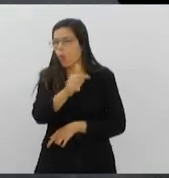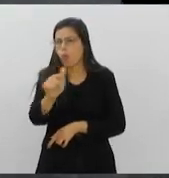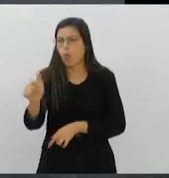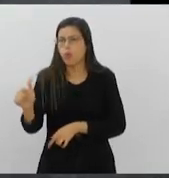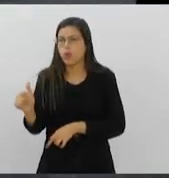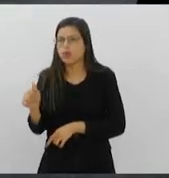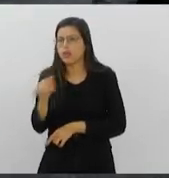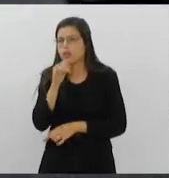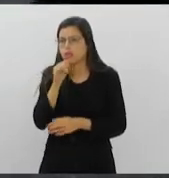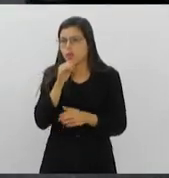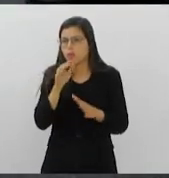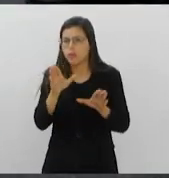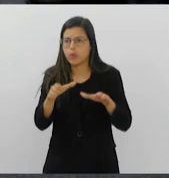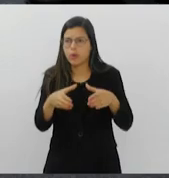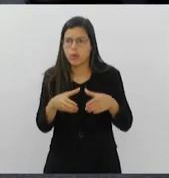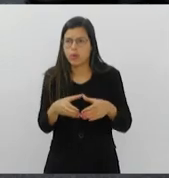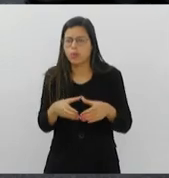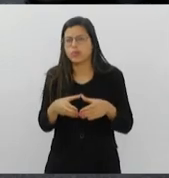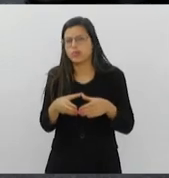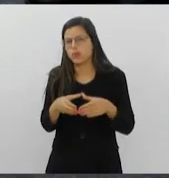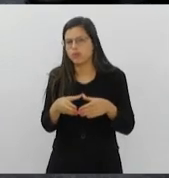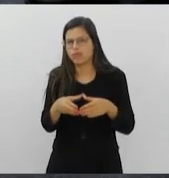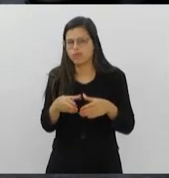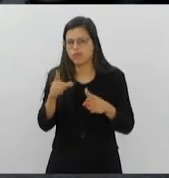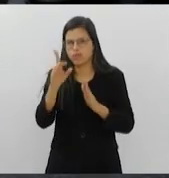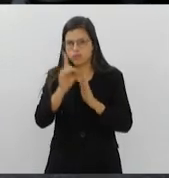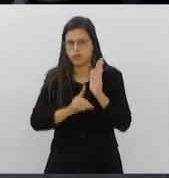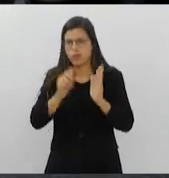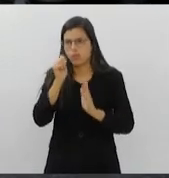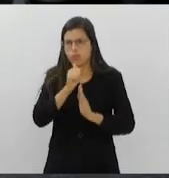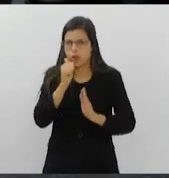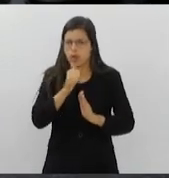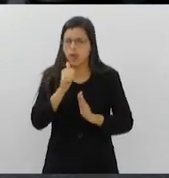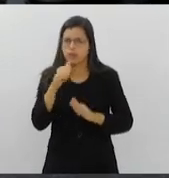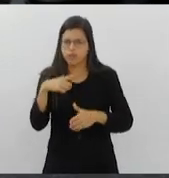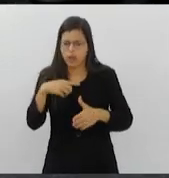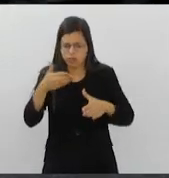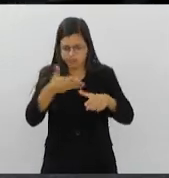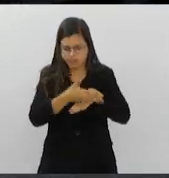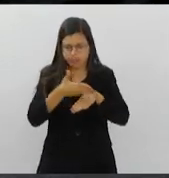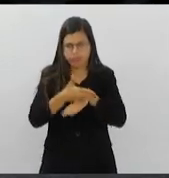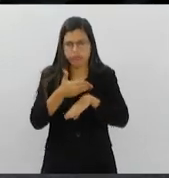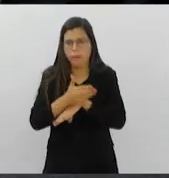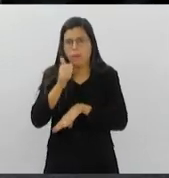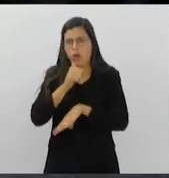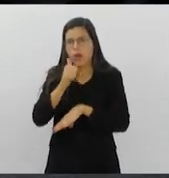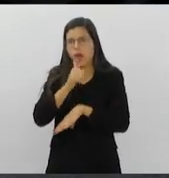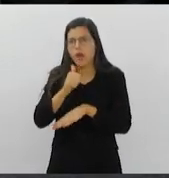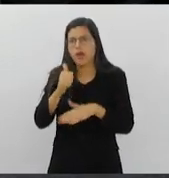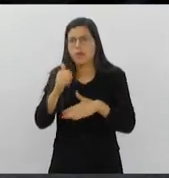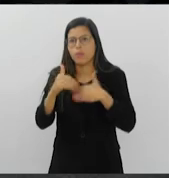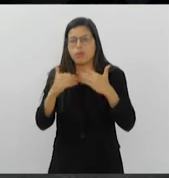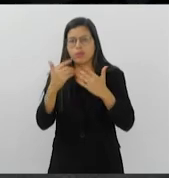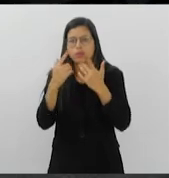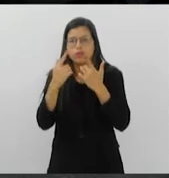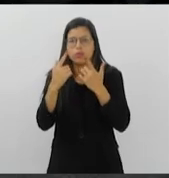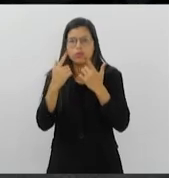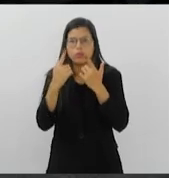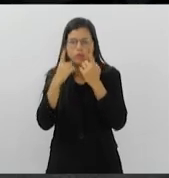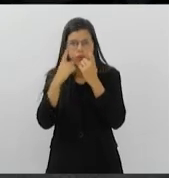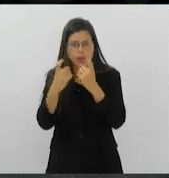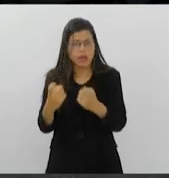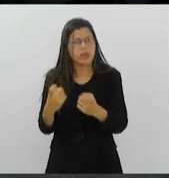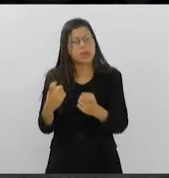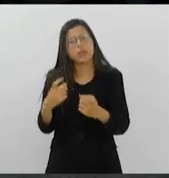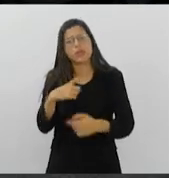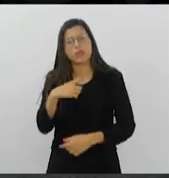por exemplo, chegam várias mulheres em situação de violência, em que ela está ali no processo de amamentação. Então,